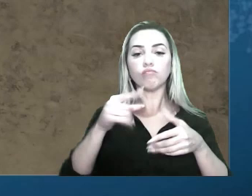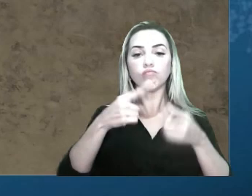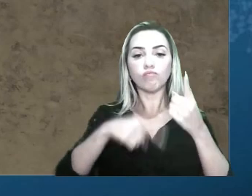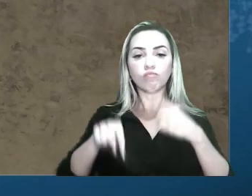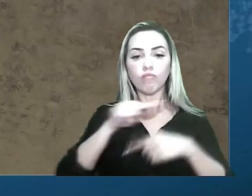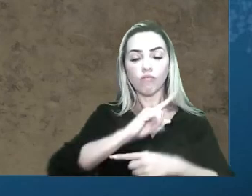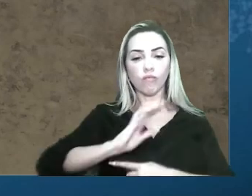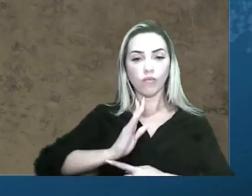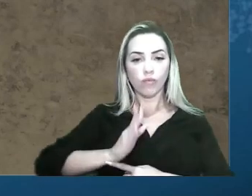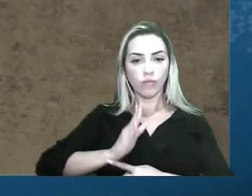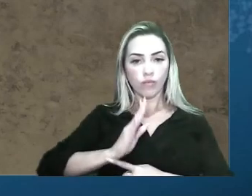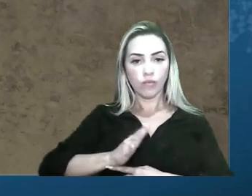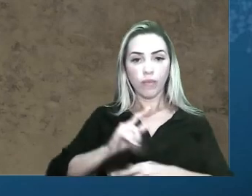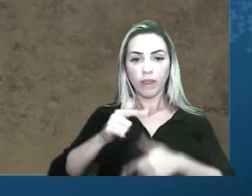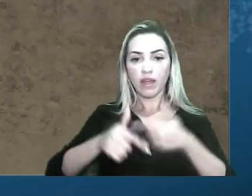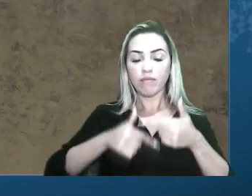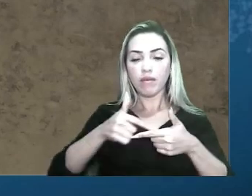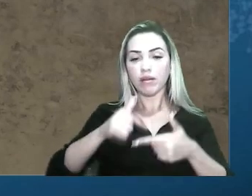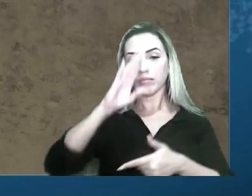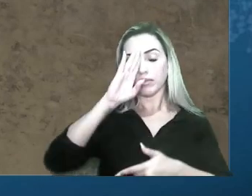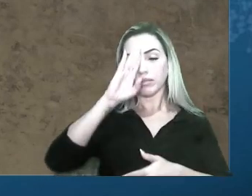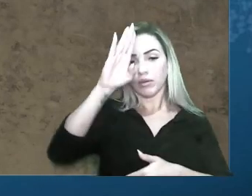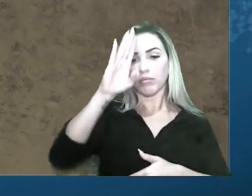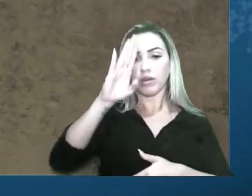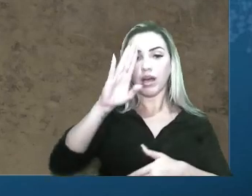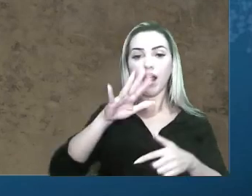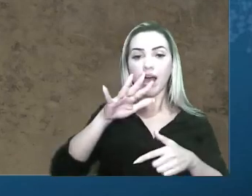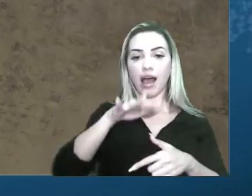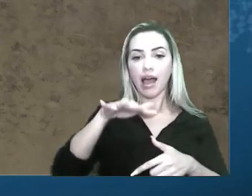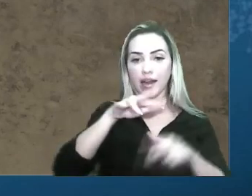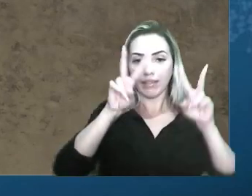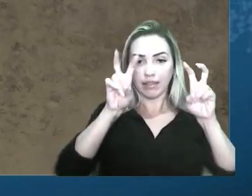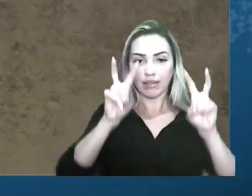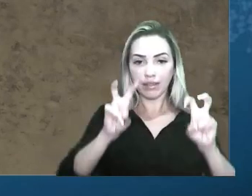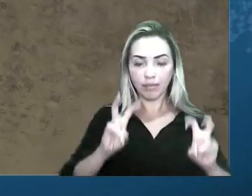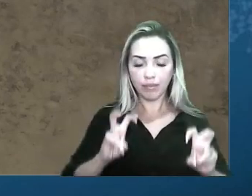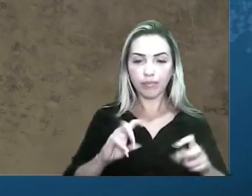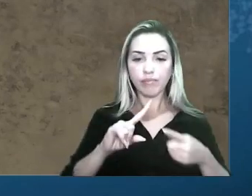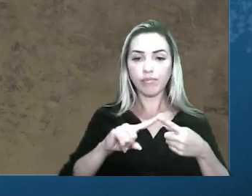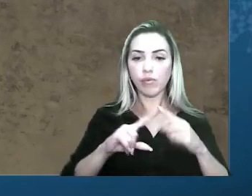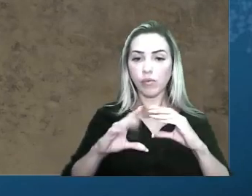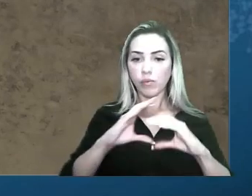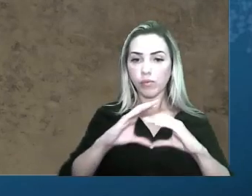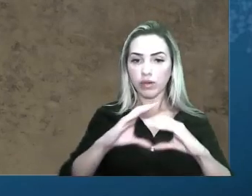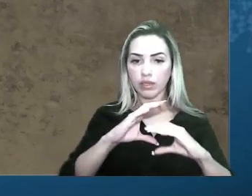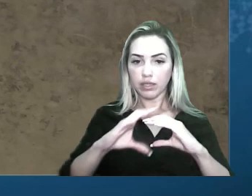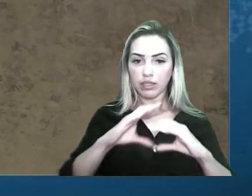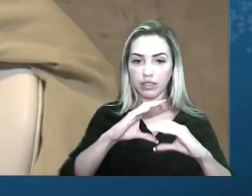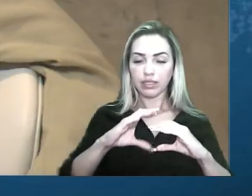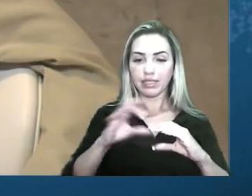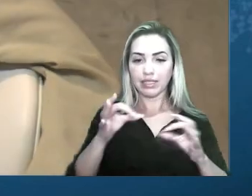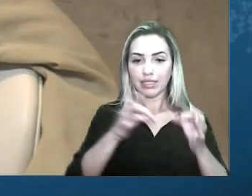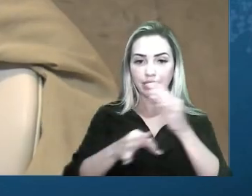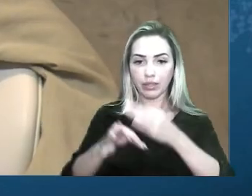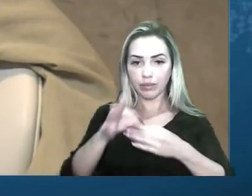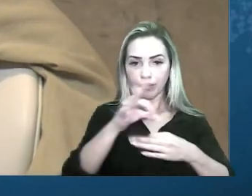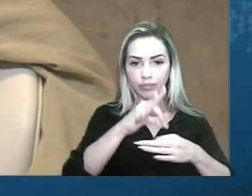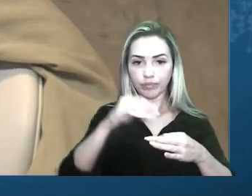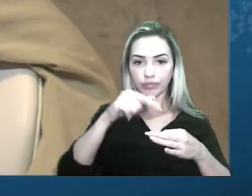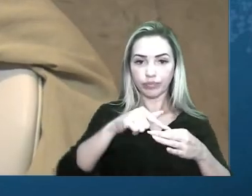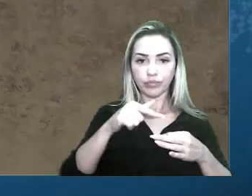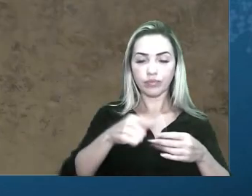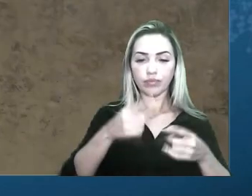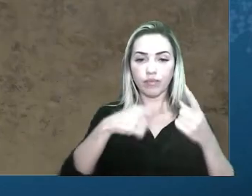Cardiovascular, atuando principalmente nos seguintes temas: comunicação intercelular, células-tronco